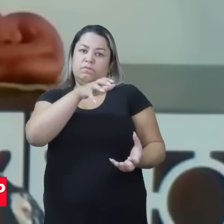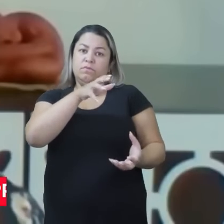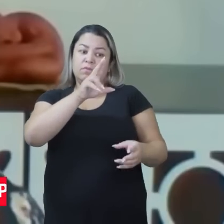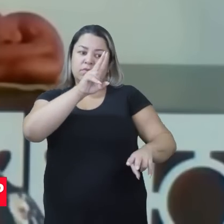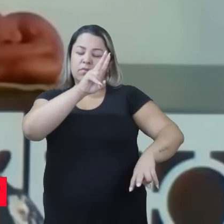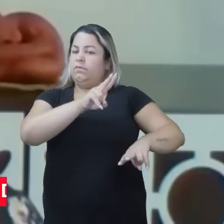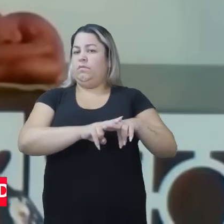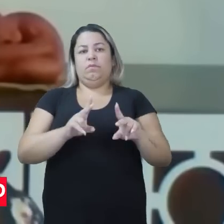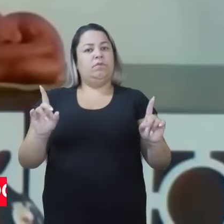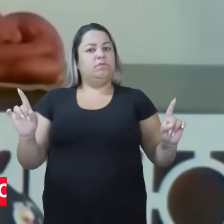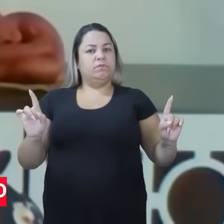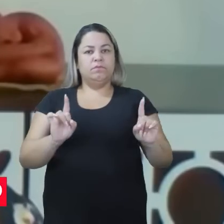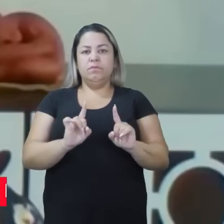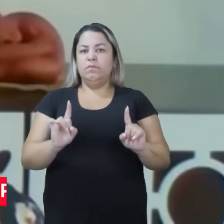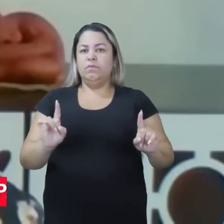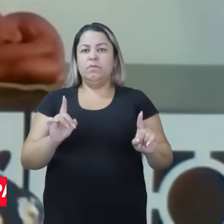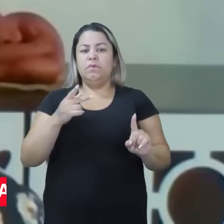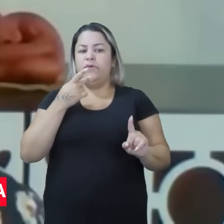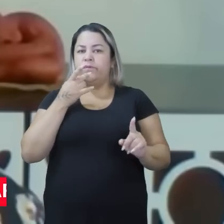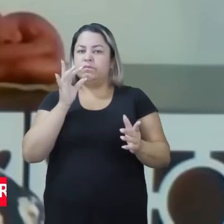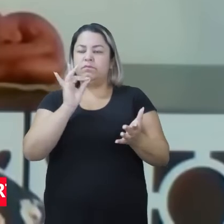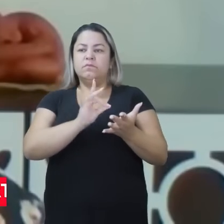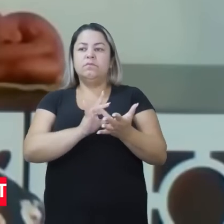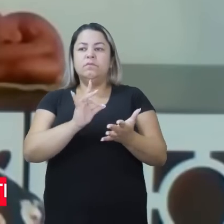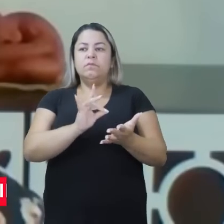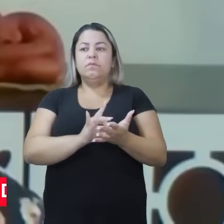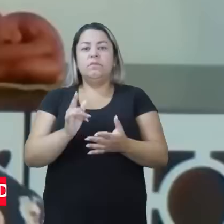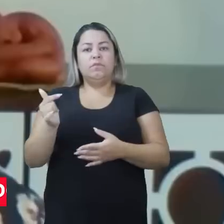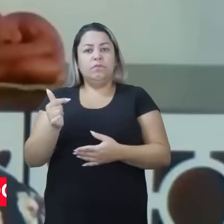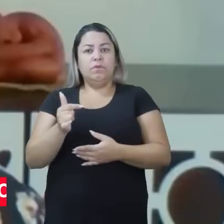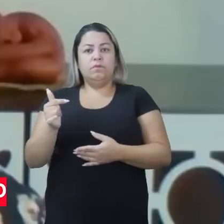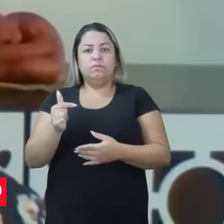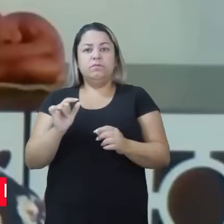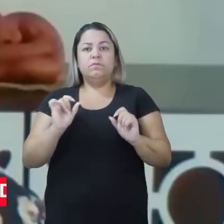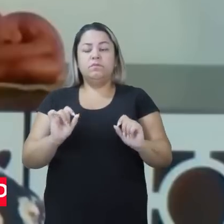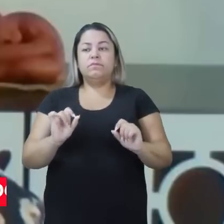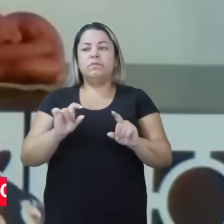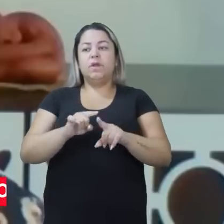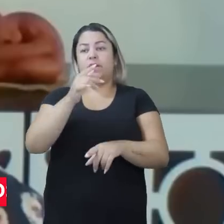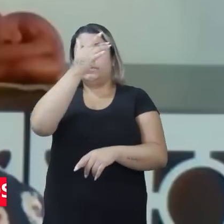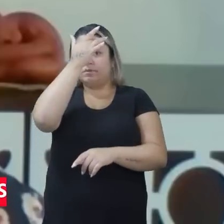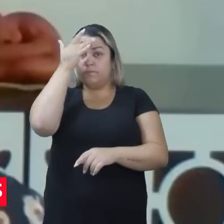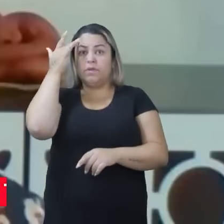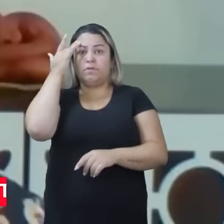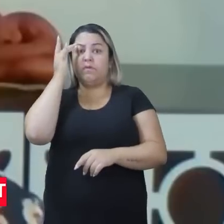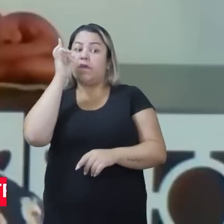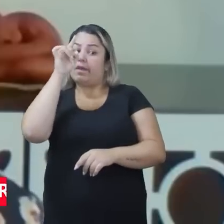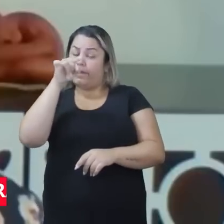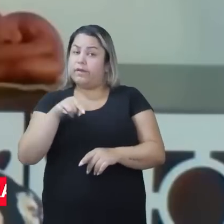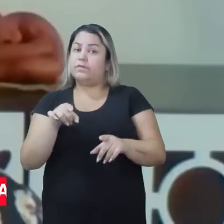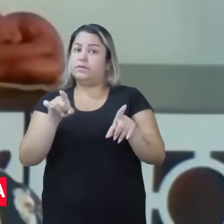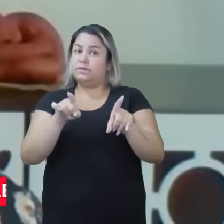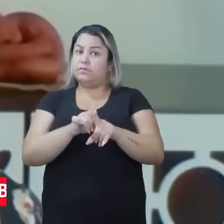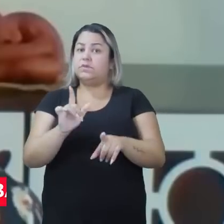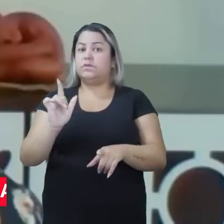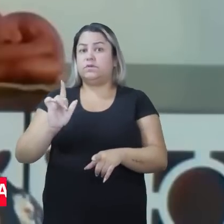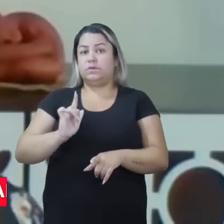presos não é um argumento verdadeiro. Em segundo lugar, essas pessoas, elas